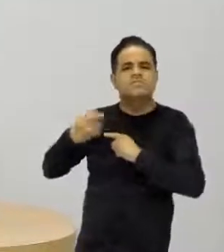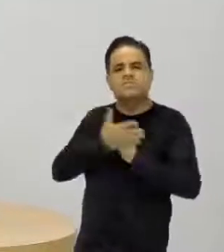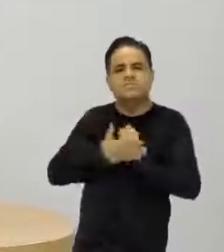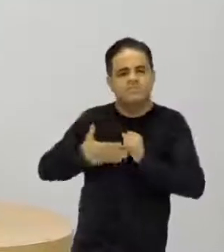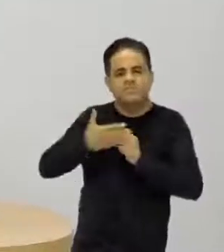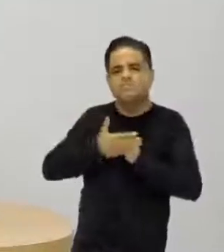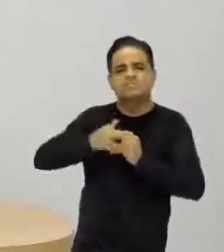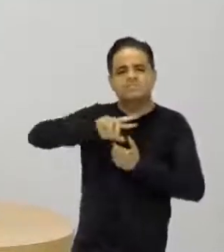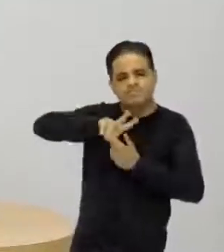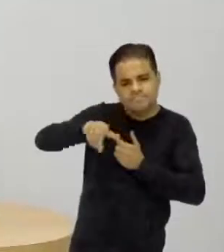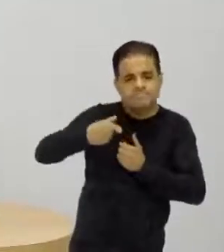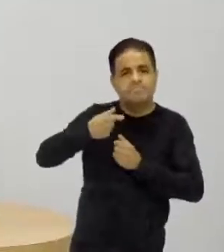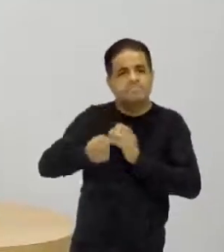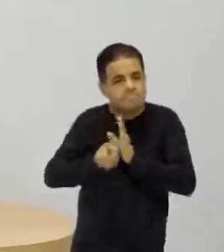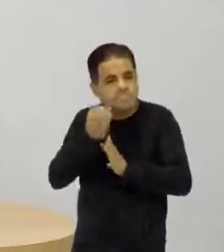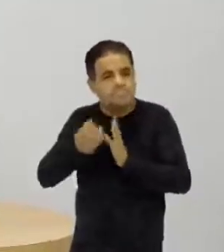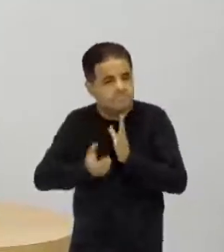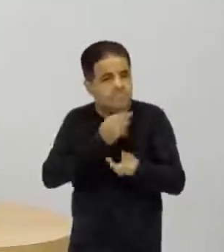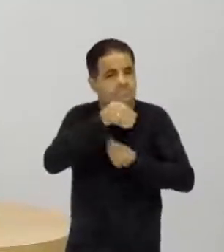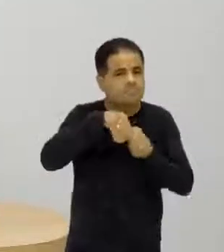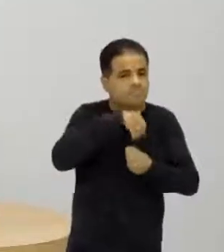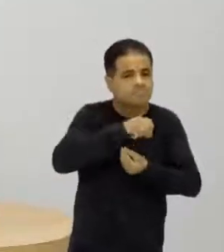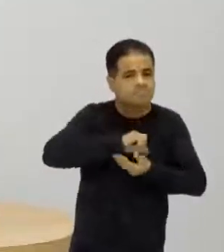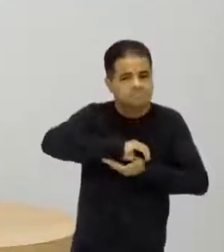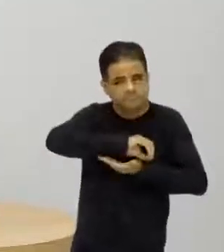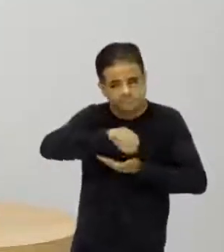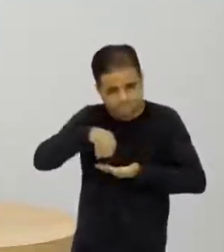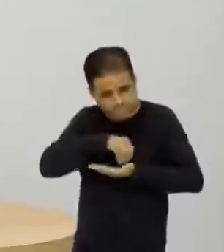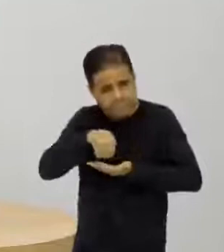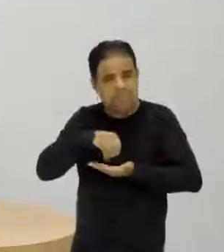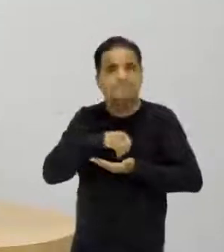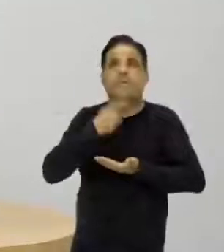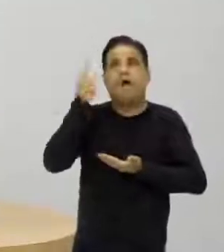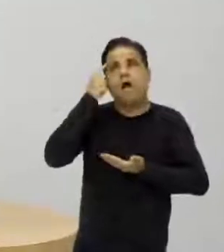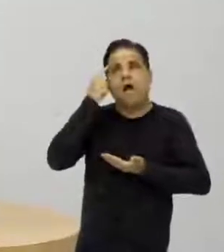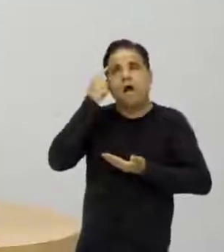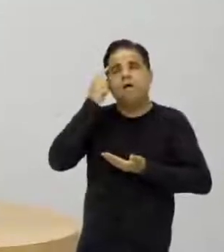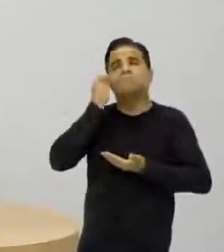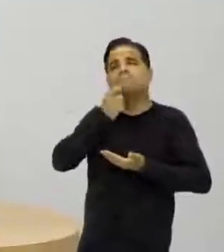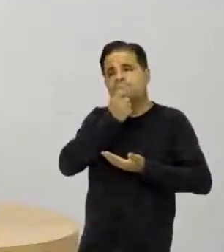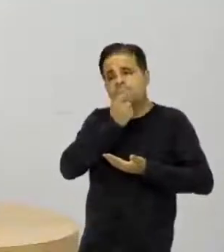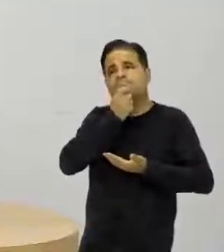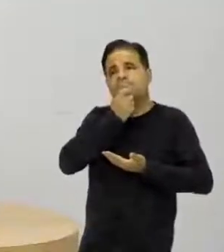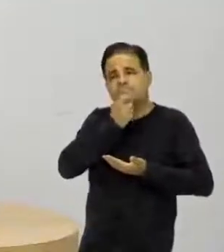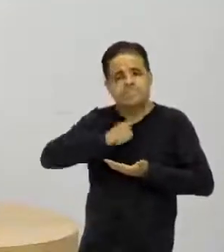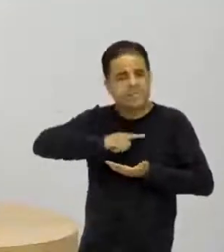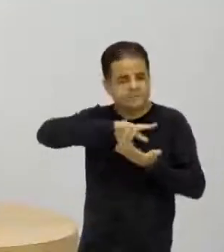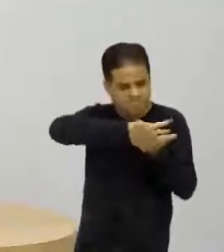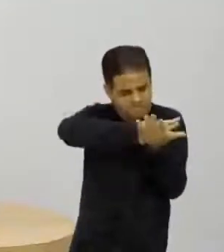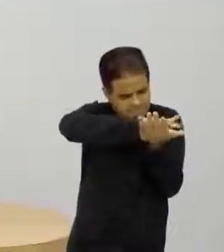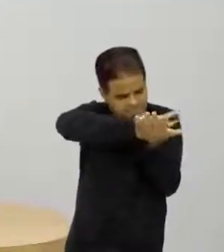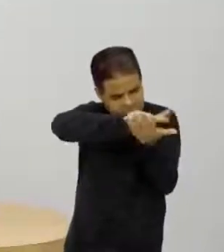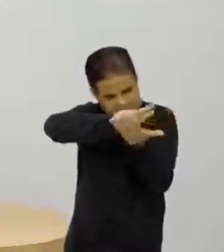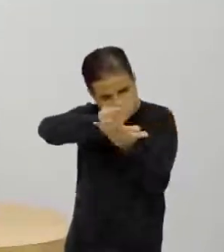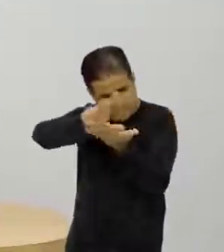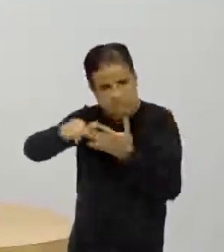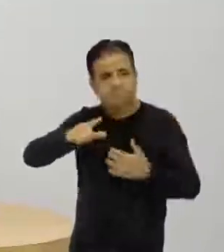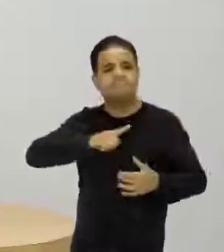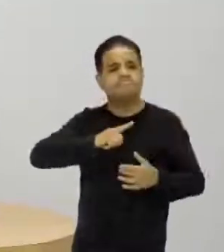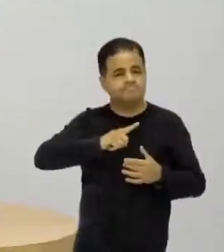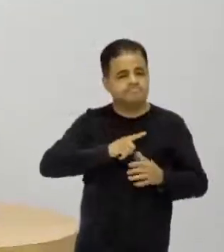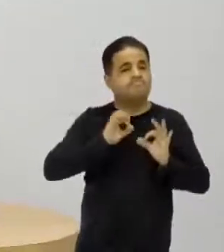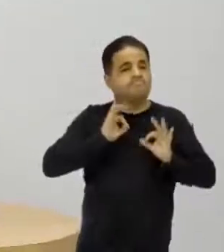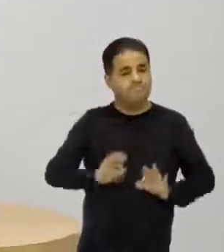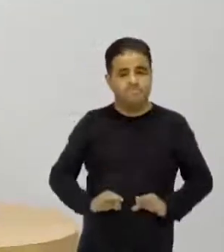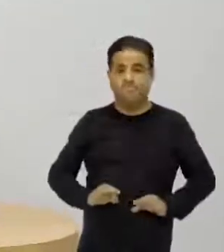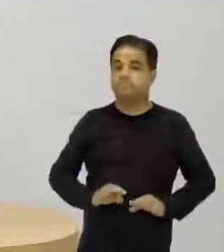aí para vários outros organismos também. E aí ele conseguiu ver assim como existe a diversidade dos animais.